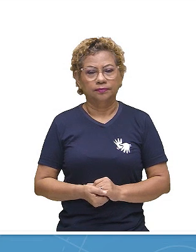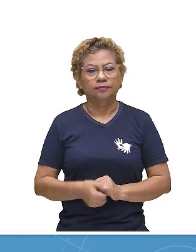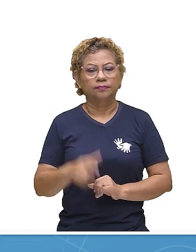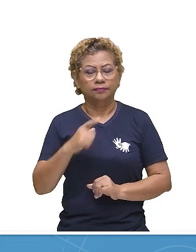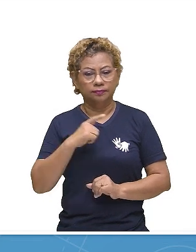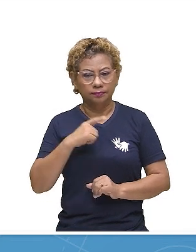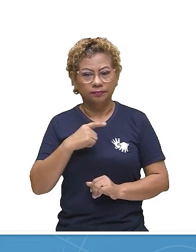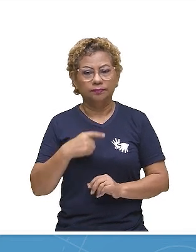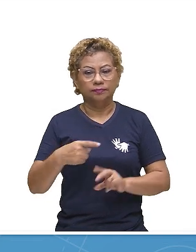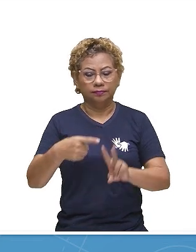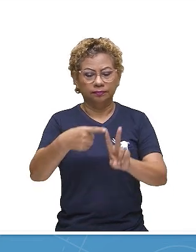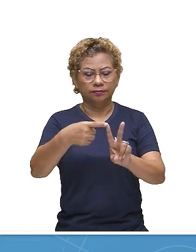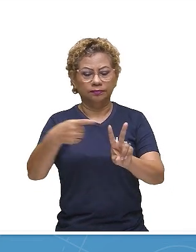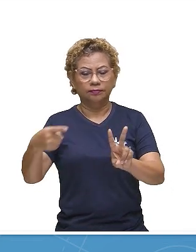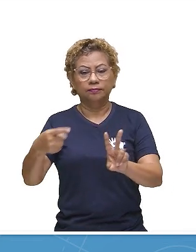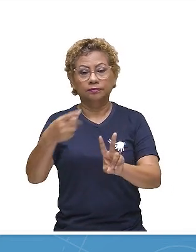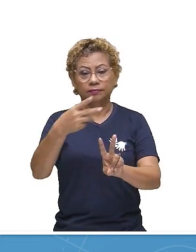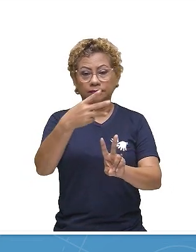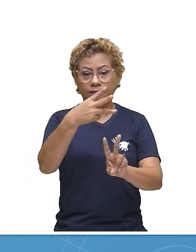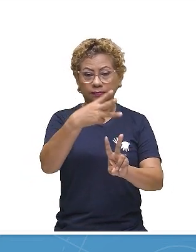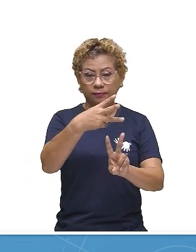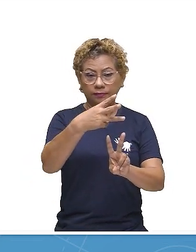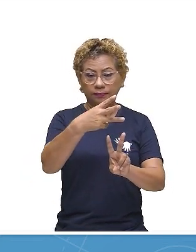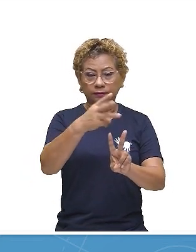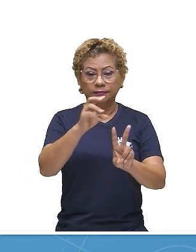raiz cúbica de